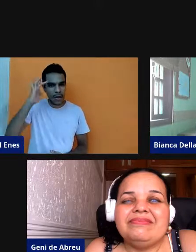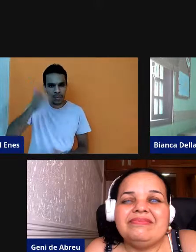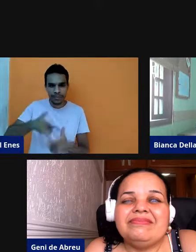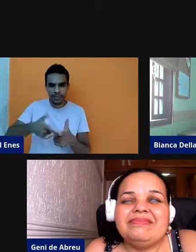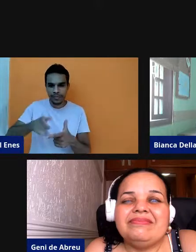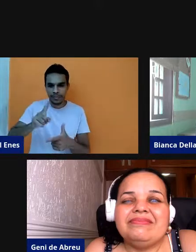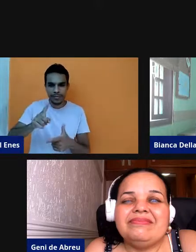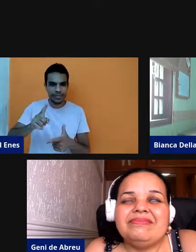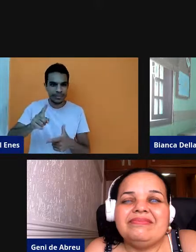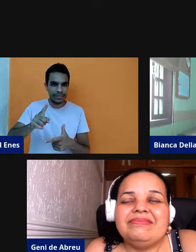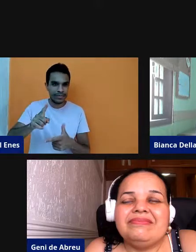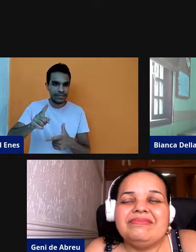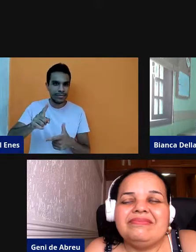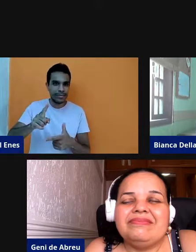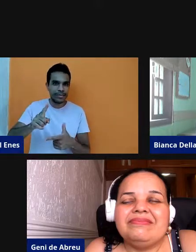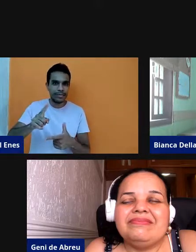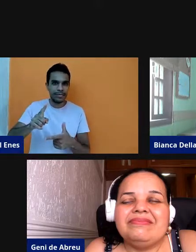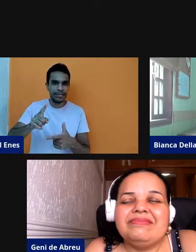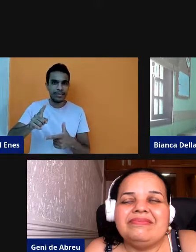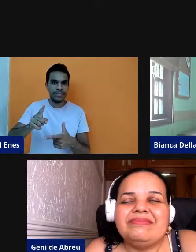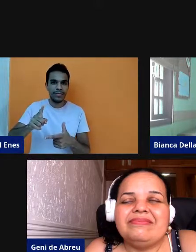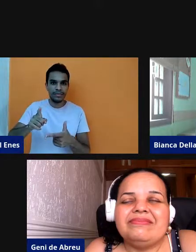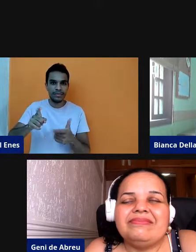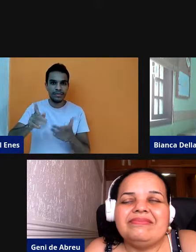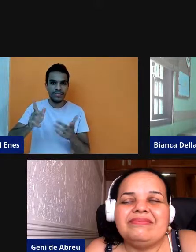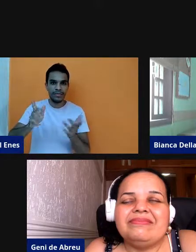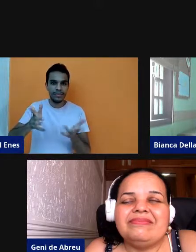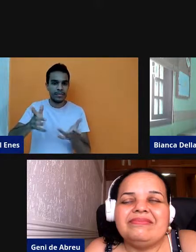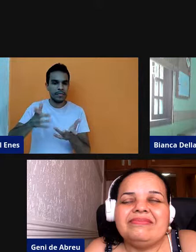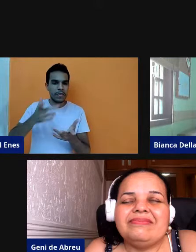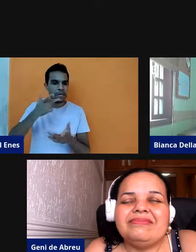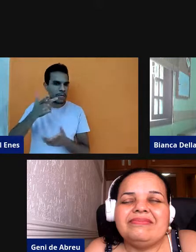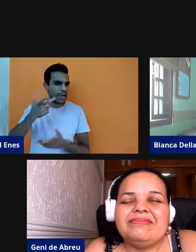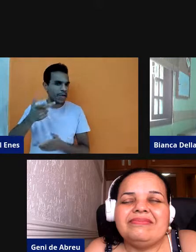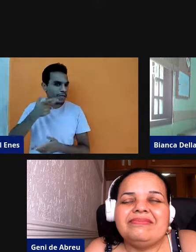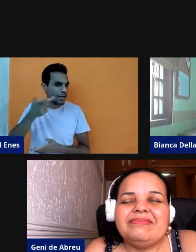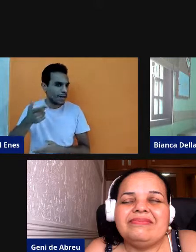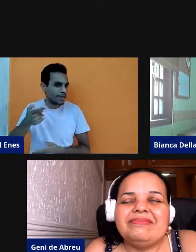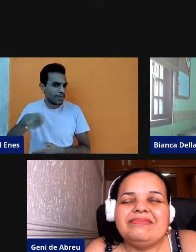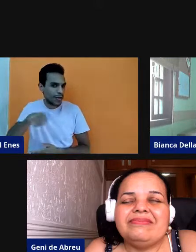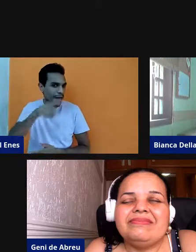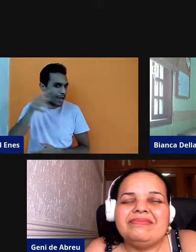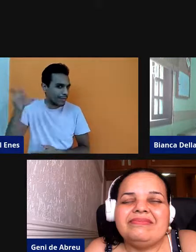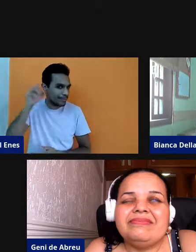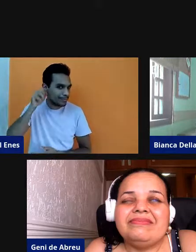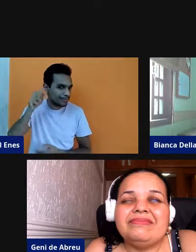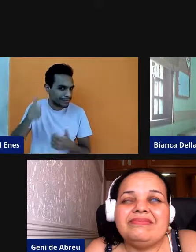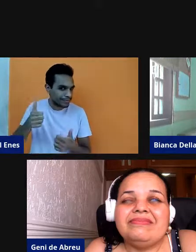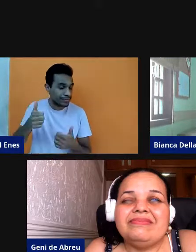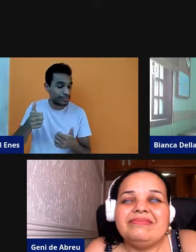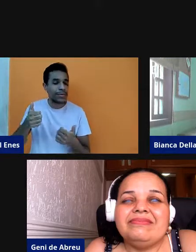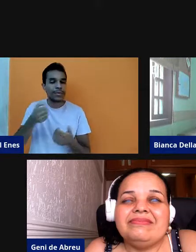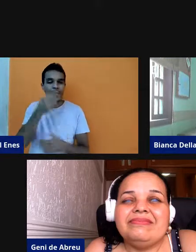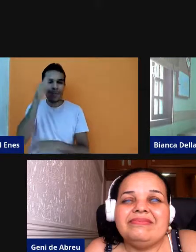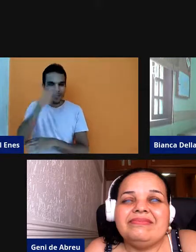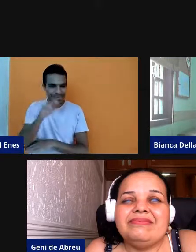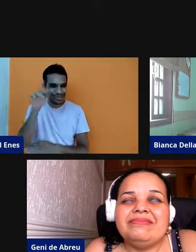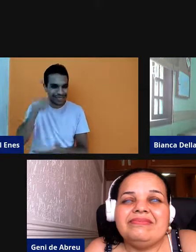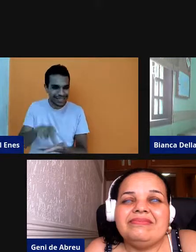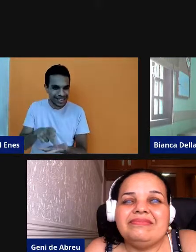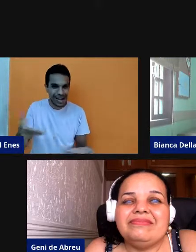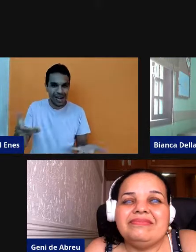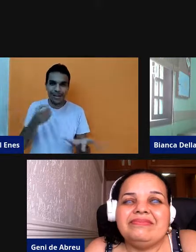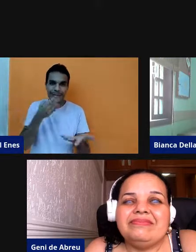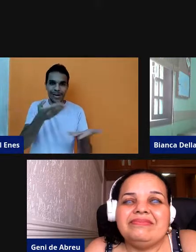gente tá já bem, acho que estão nos escutando bem. Então, vou dar meu boa tarde oficial. Sejam bem-vindos a mais uma